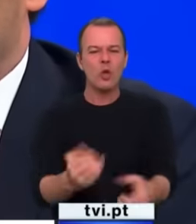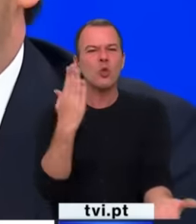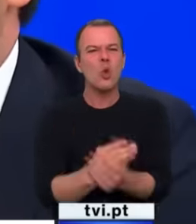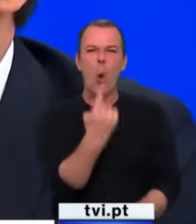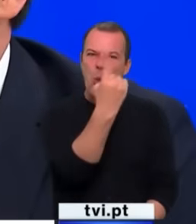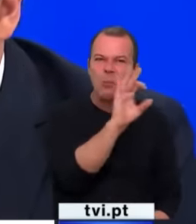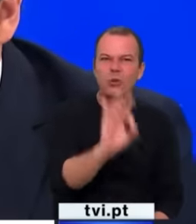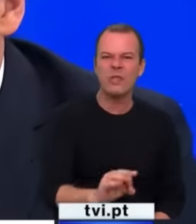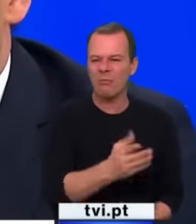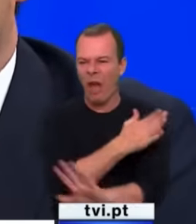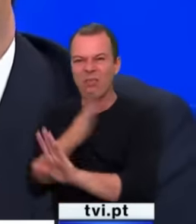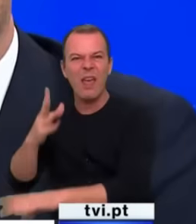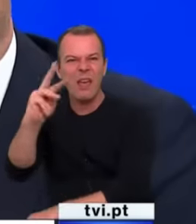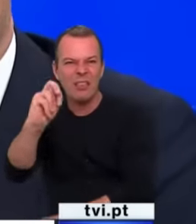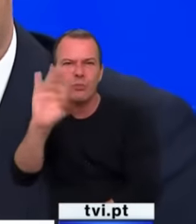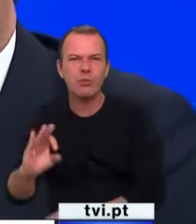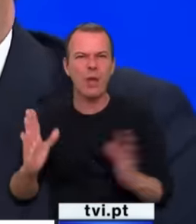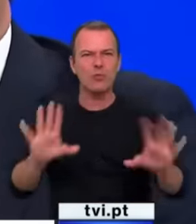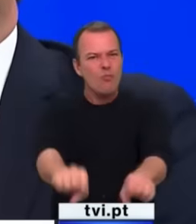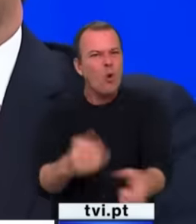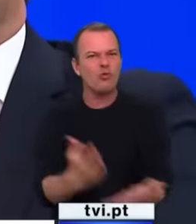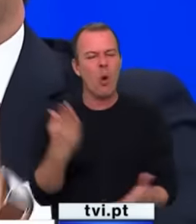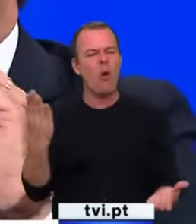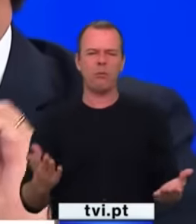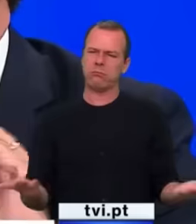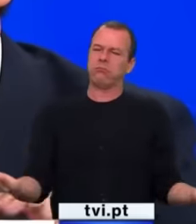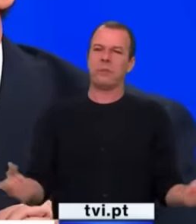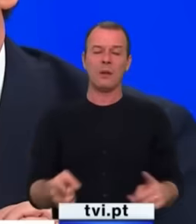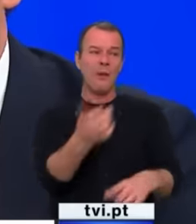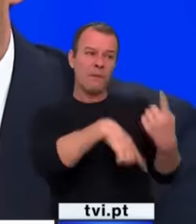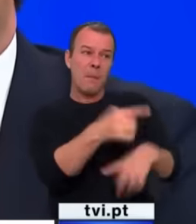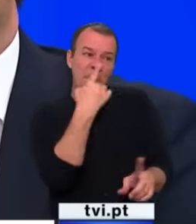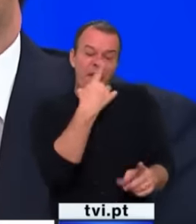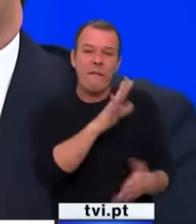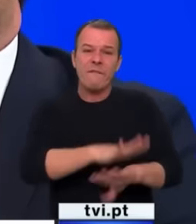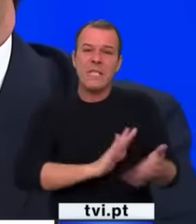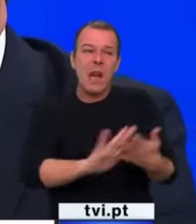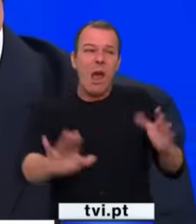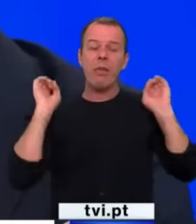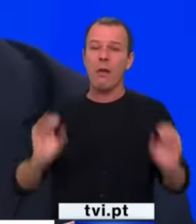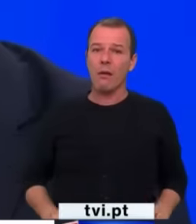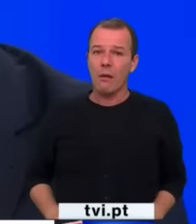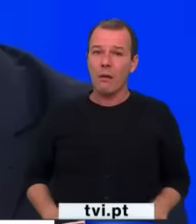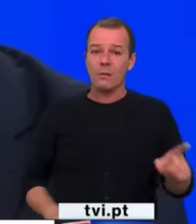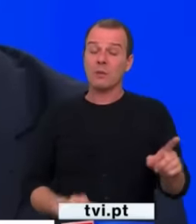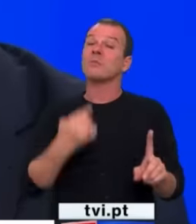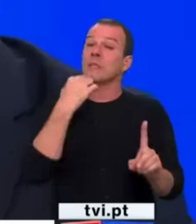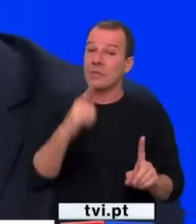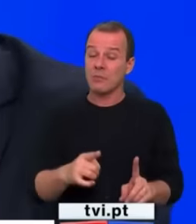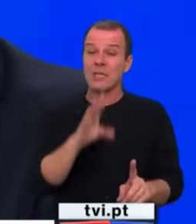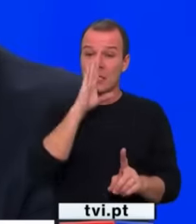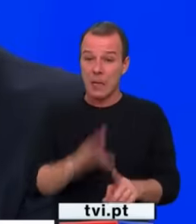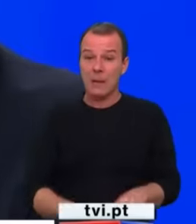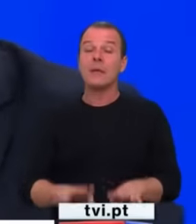Mas a sua solução... Não, sua desculpa, solução Pedro Nuno Santos. Nada, agora tenho que ouvir. Tem solução. O Pedro Nuno Santos é que prefere não fazer nada. Não é Nós verdade. Dissemos que queremos acelerar mecanismos de arresto e